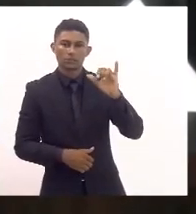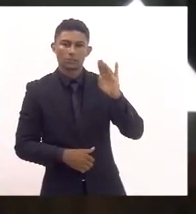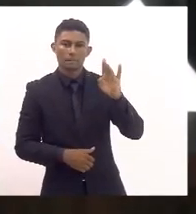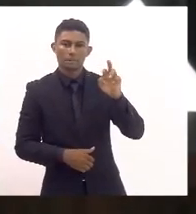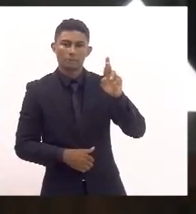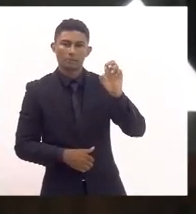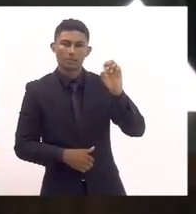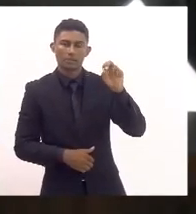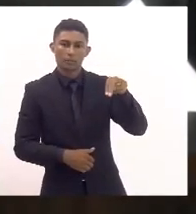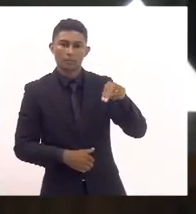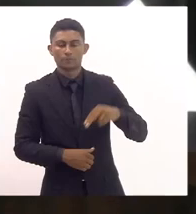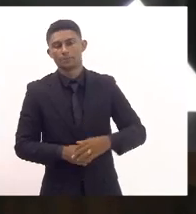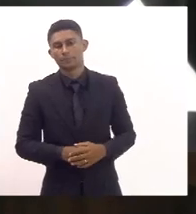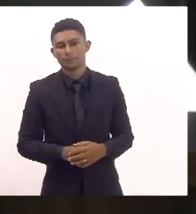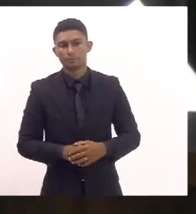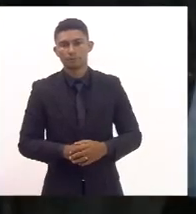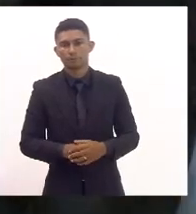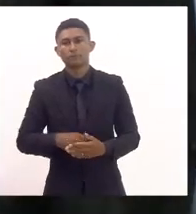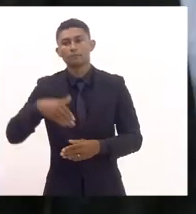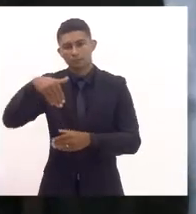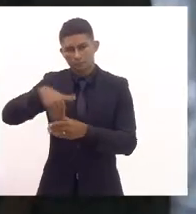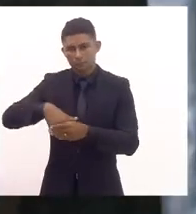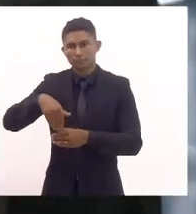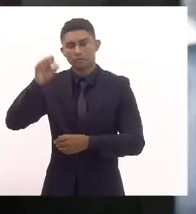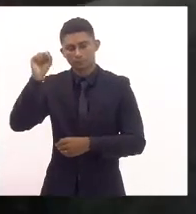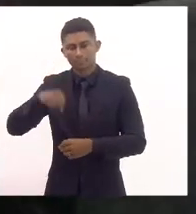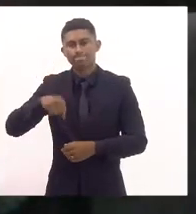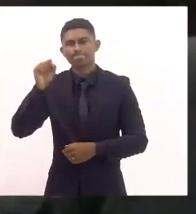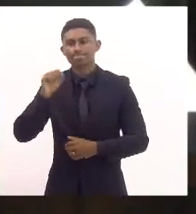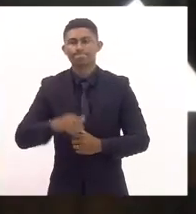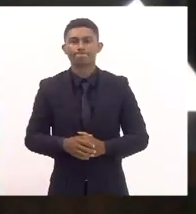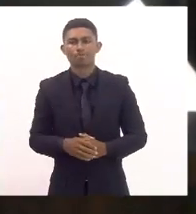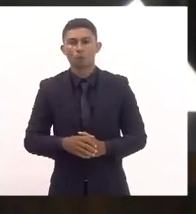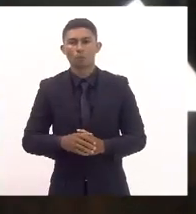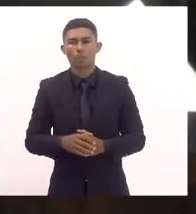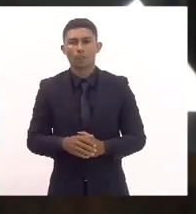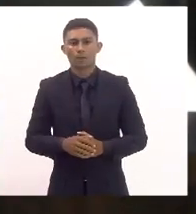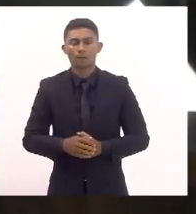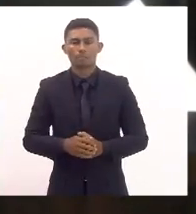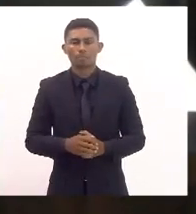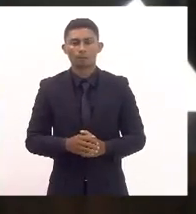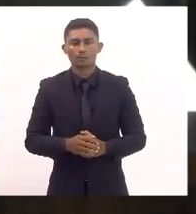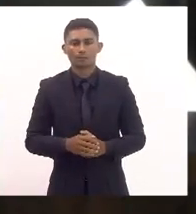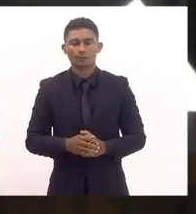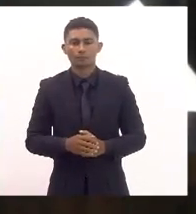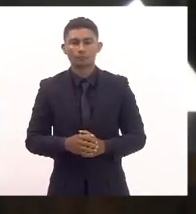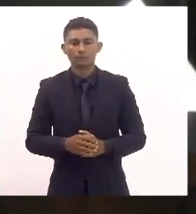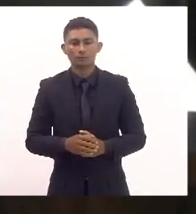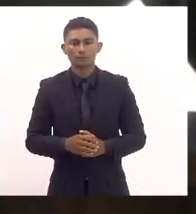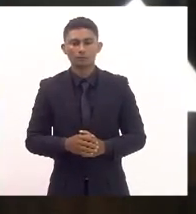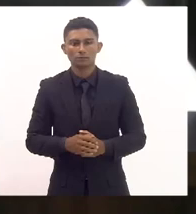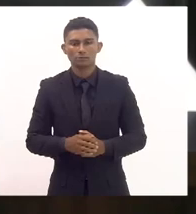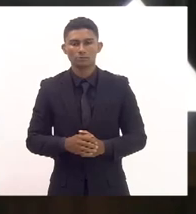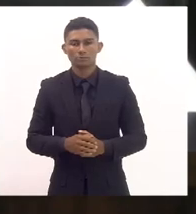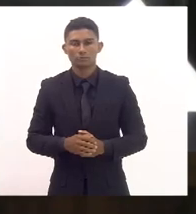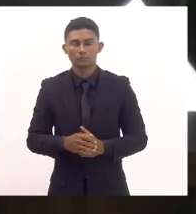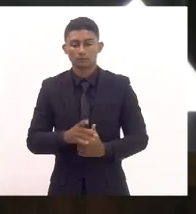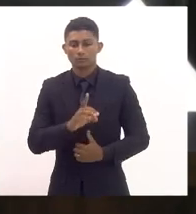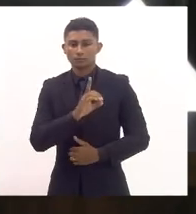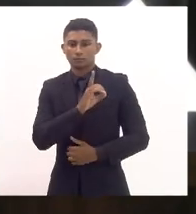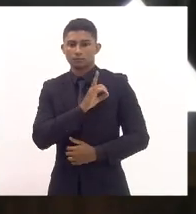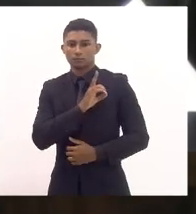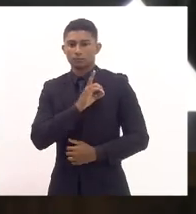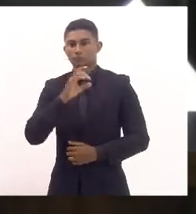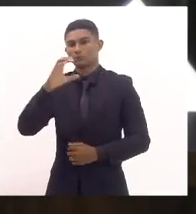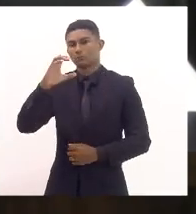a Press um boxe um jejum Deputado delegado Carlos